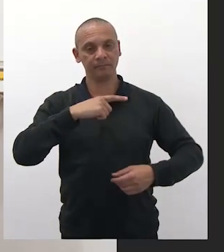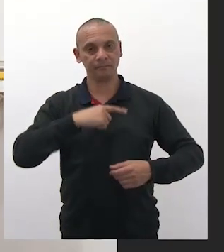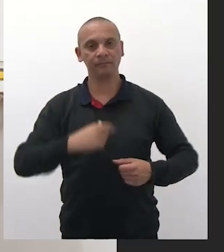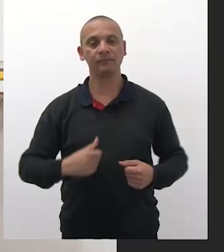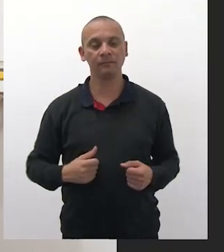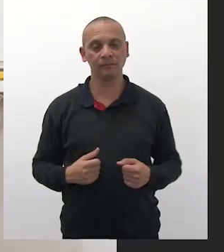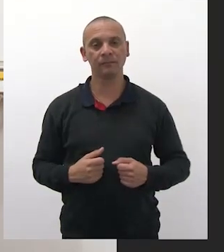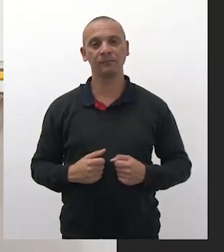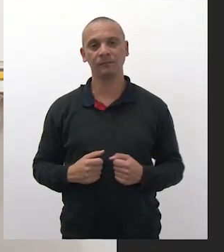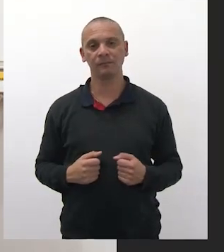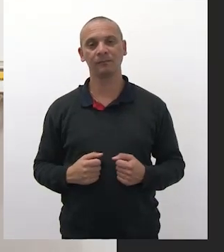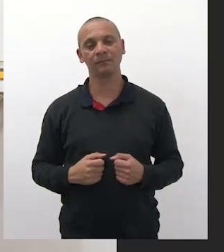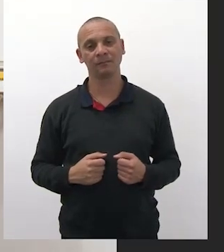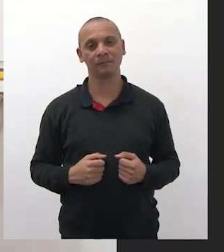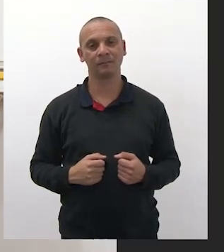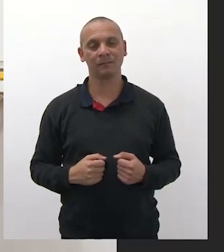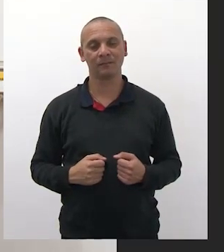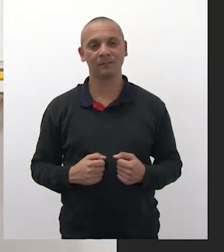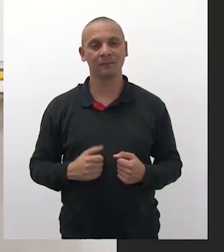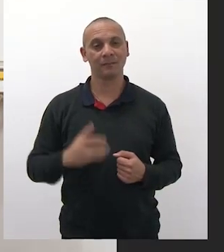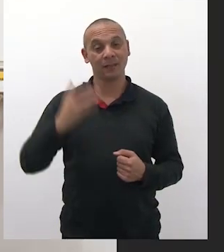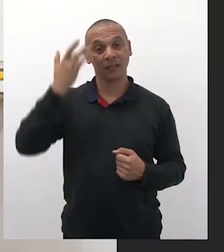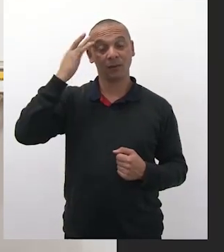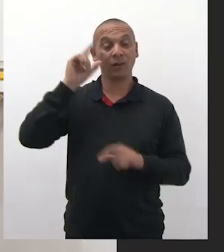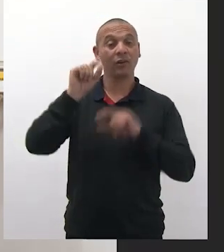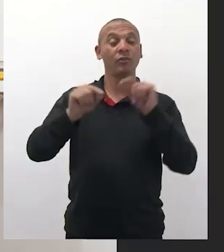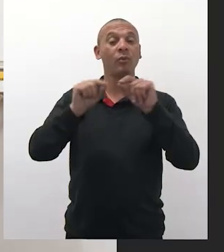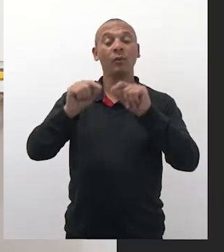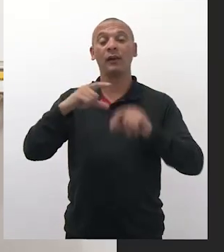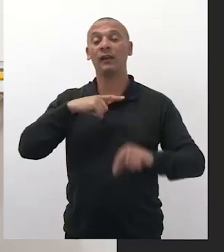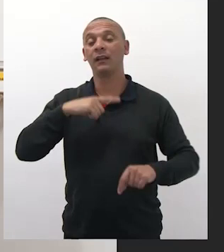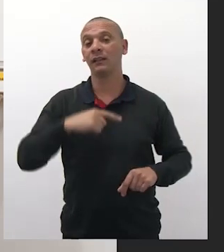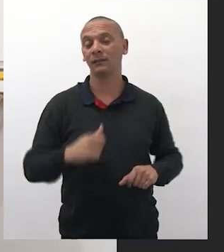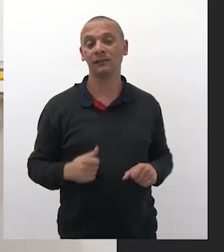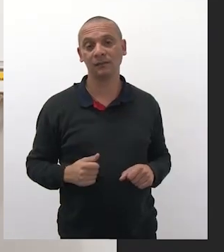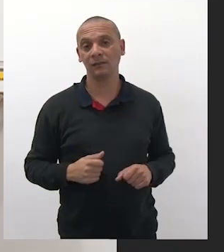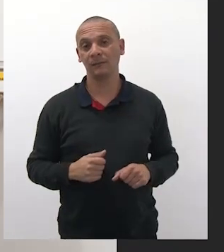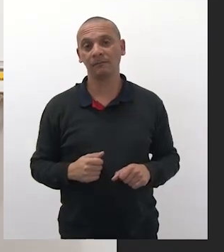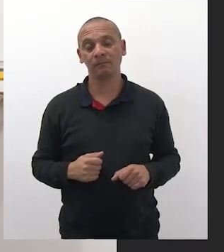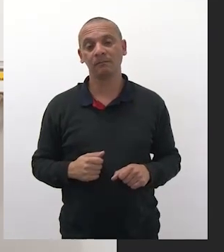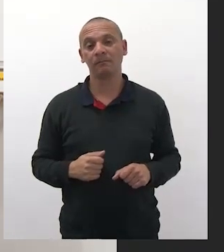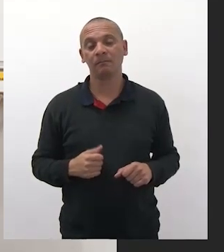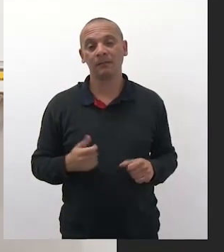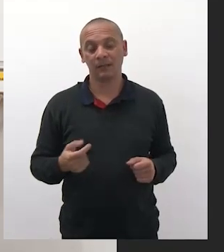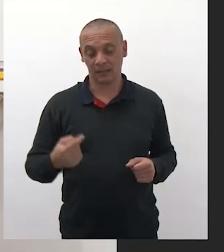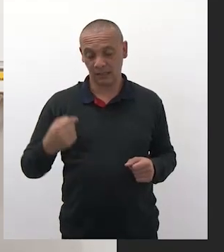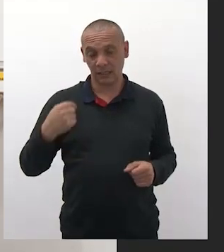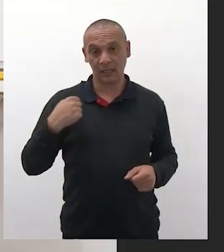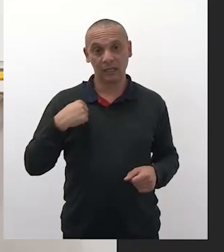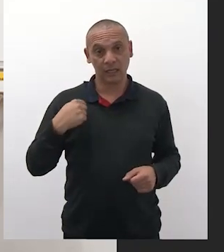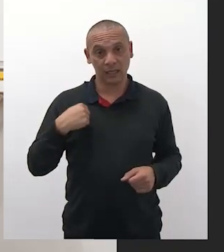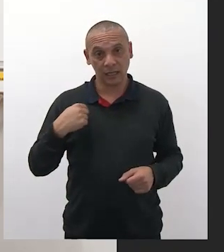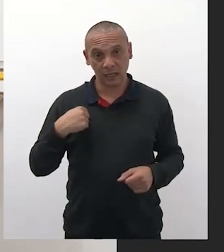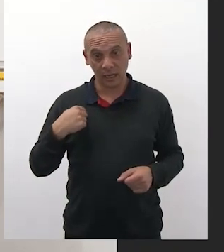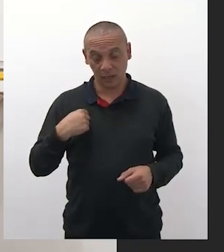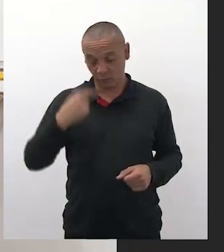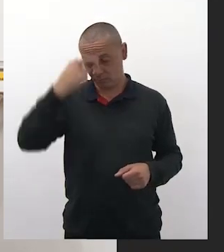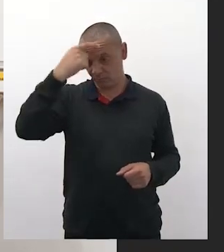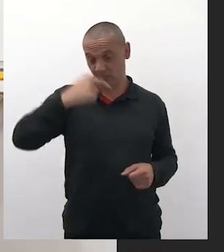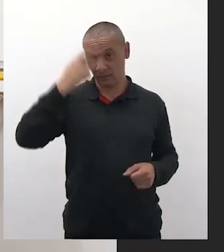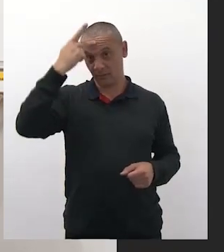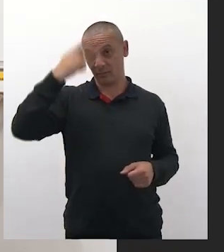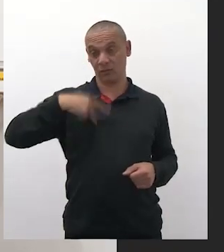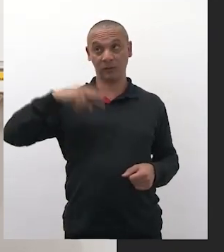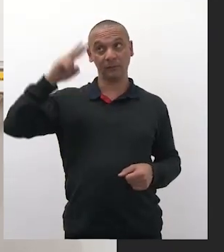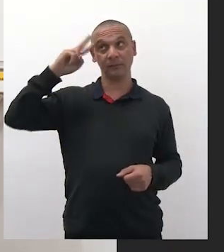E eu acho que é interessante, e até para mim mesmo, ver como